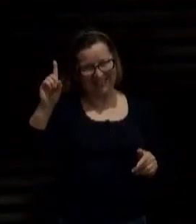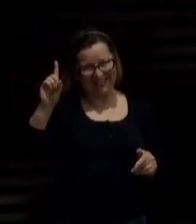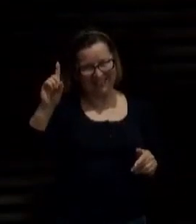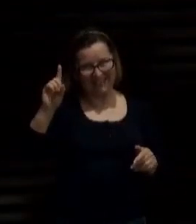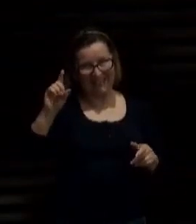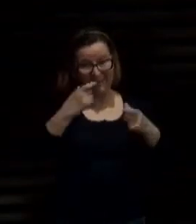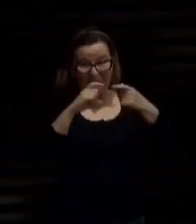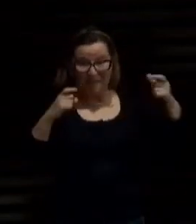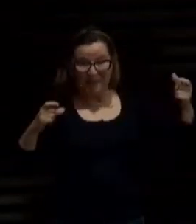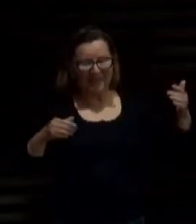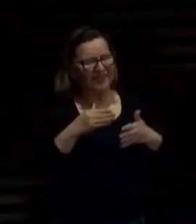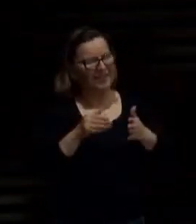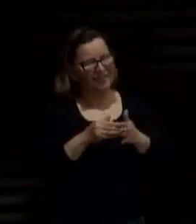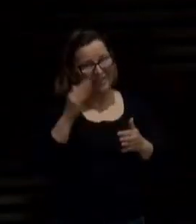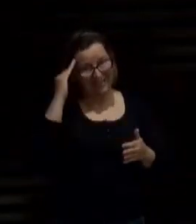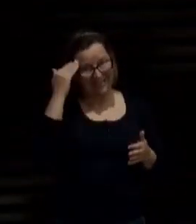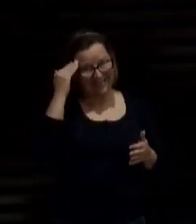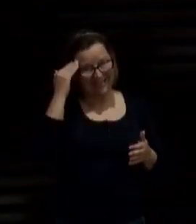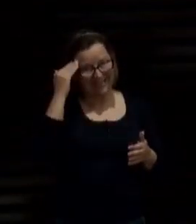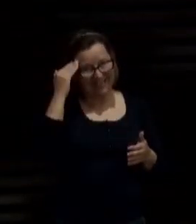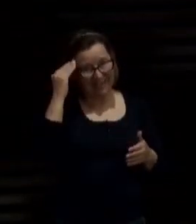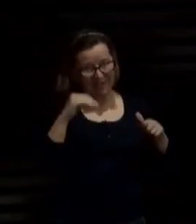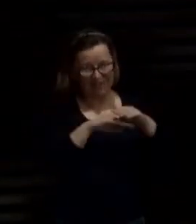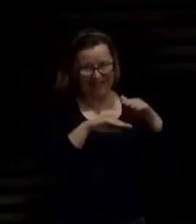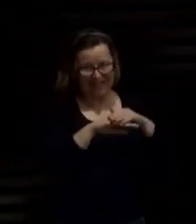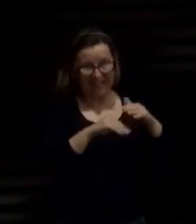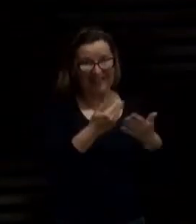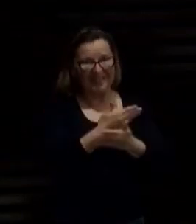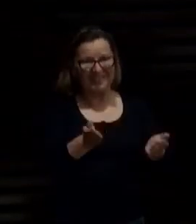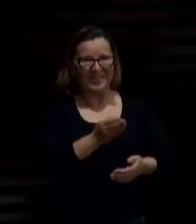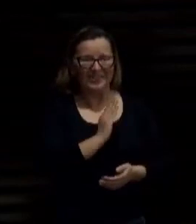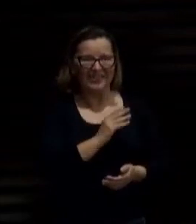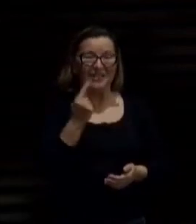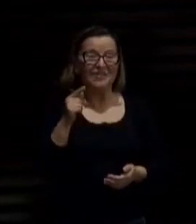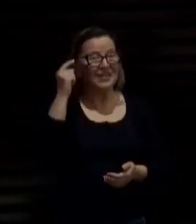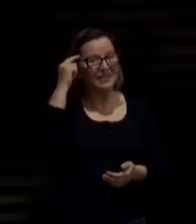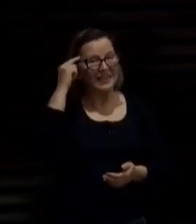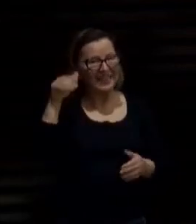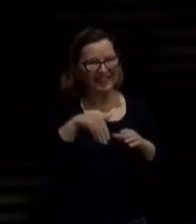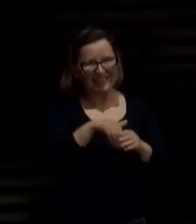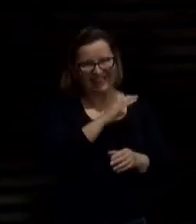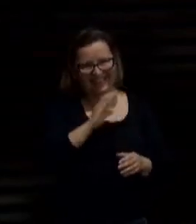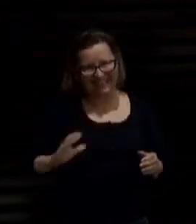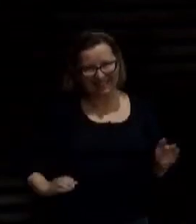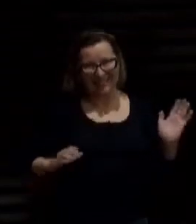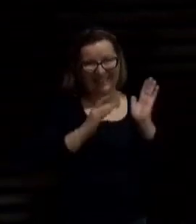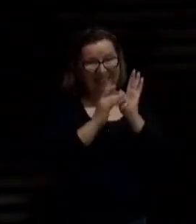excede todo entendimento, guardará o vosso coração e a vossa mente em Cristo